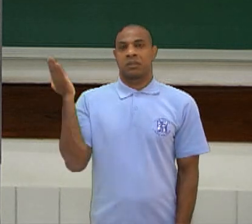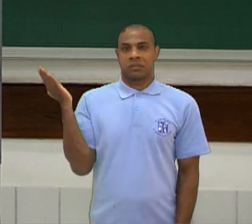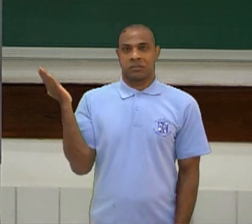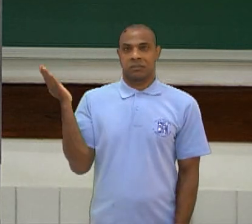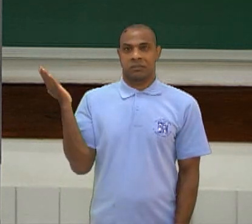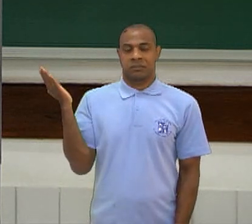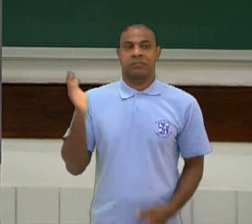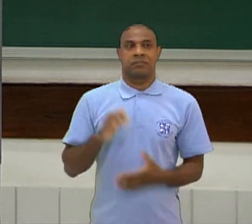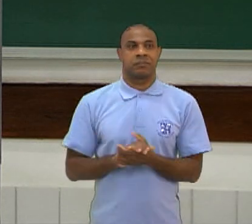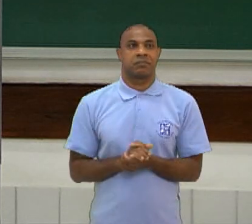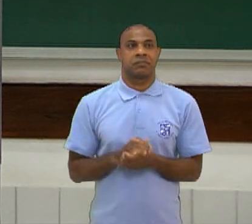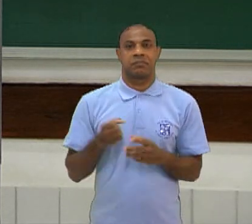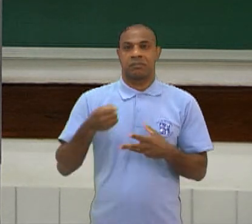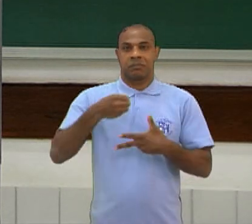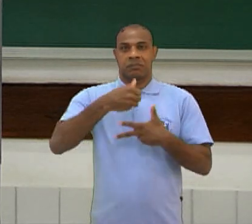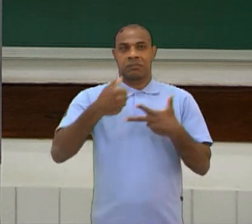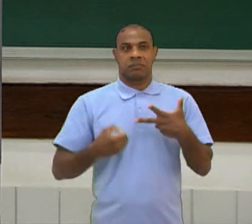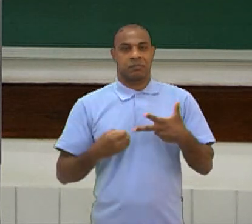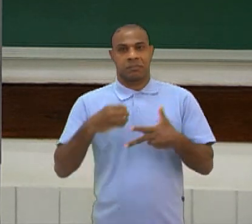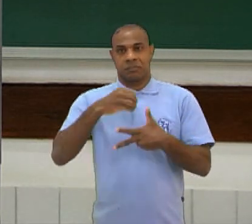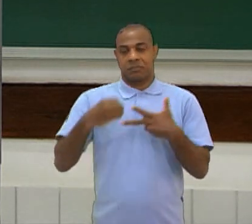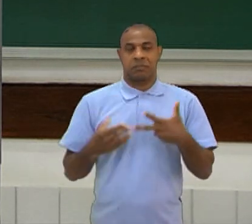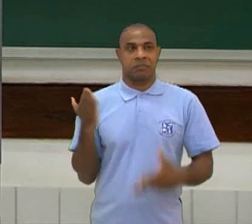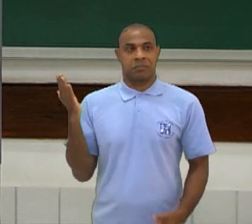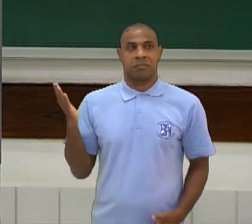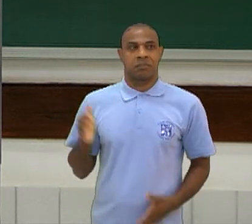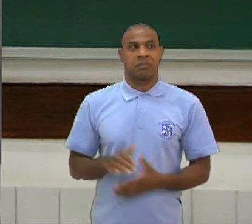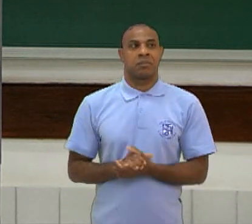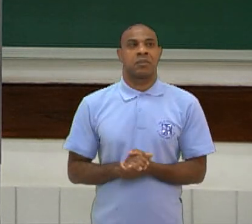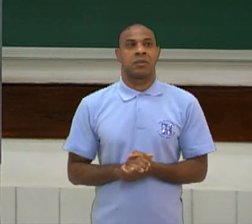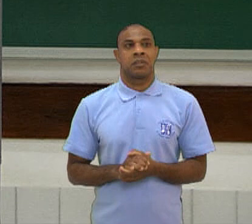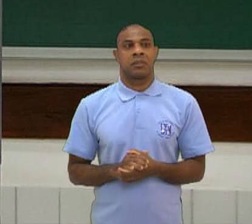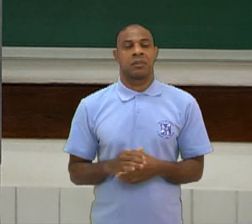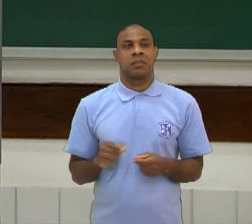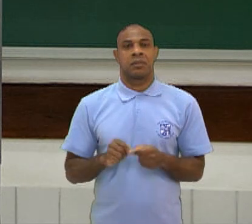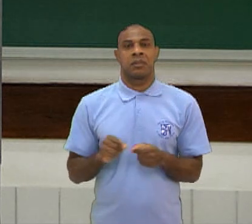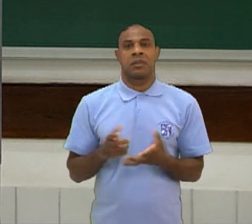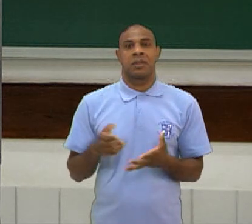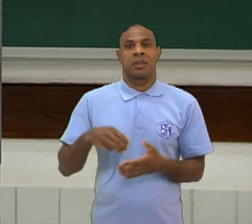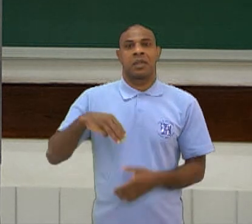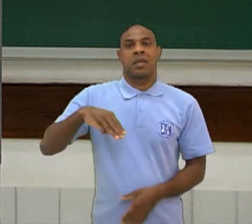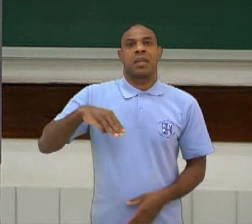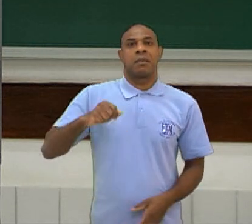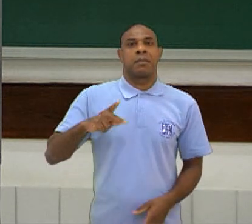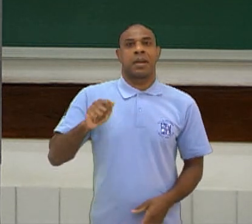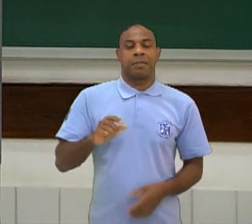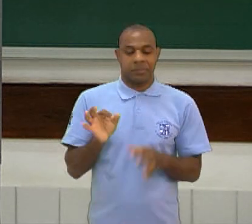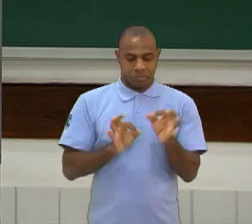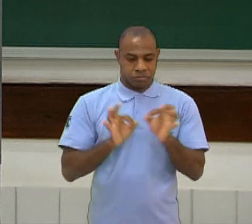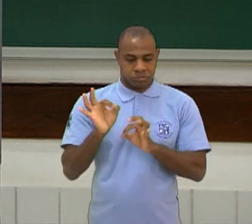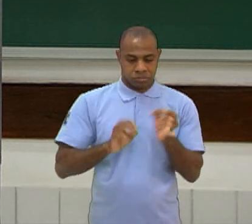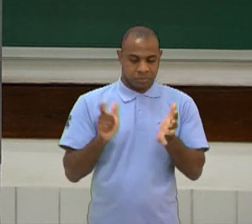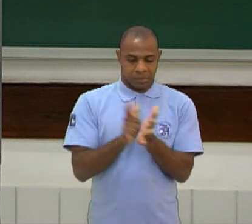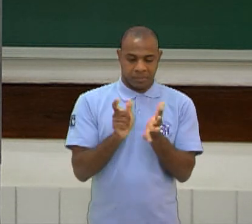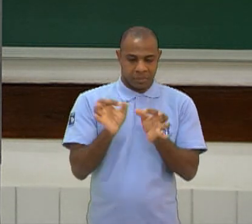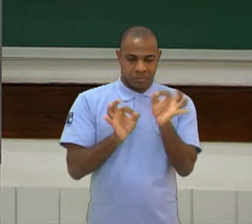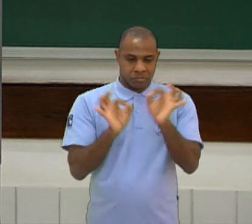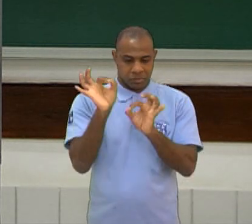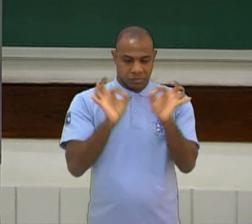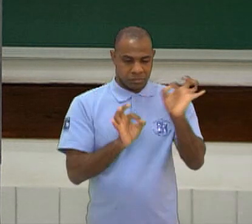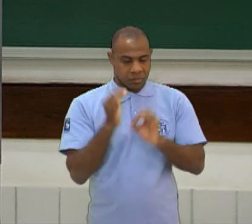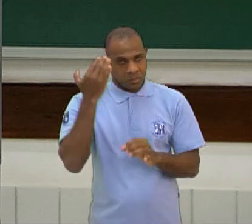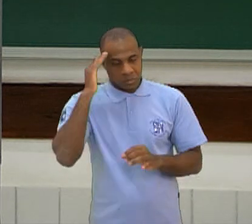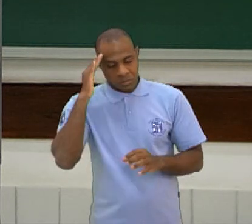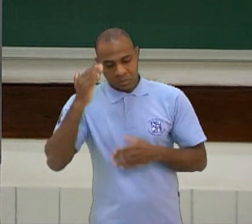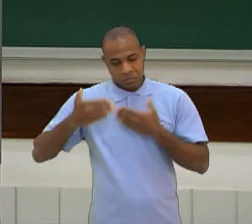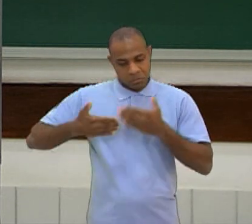assuntos da história política são bastante cobrados. Então, produza lá mapas mentais, tente organizar lá no papel como é que você está entendendo